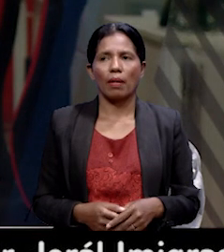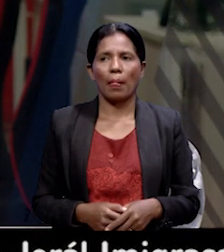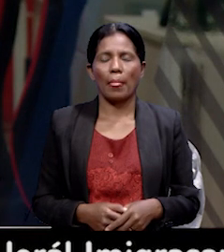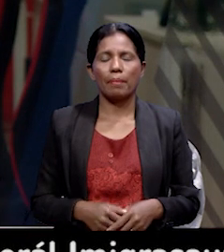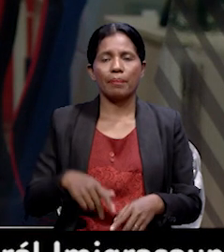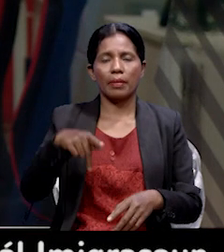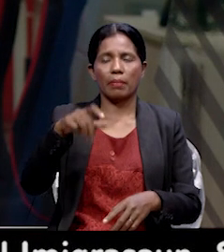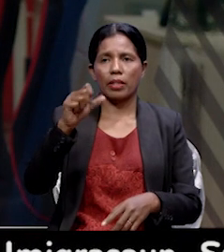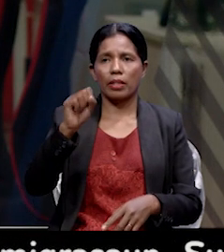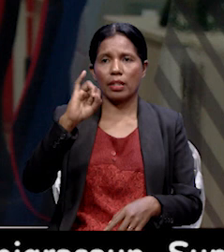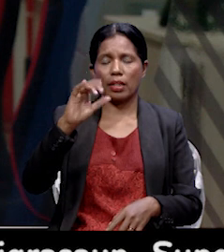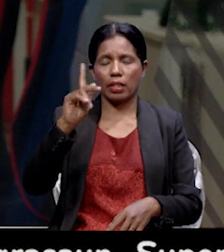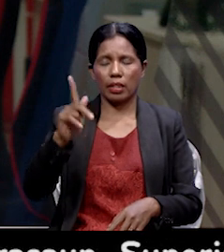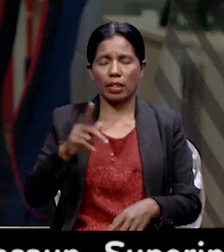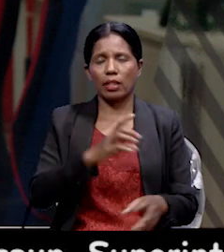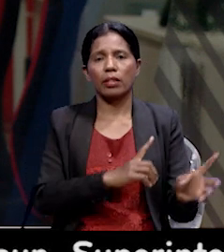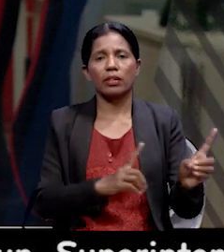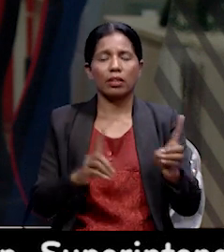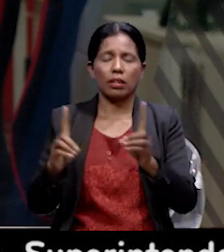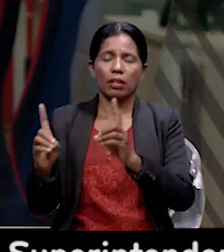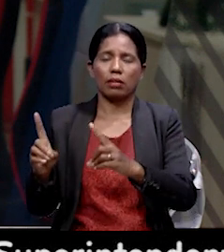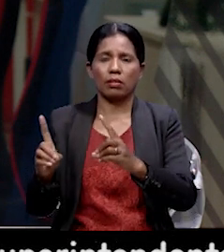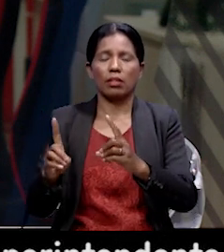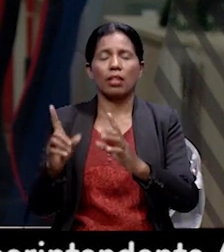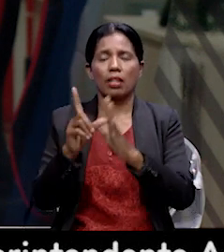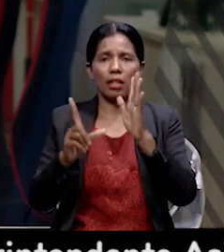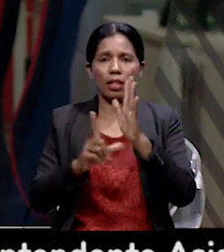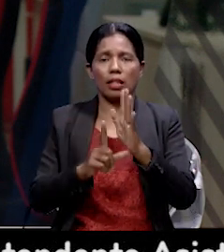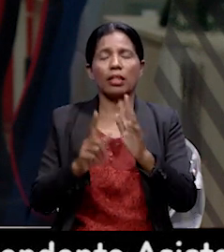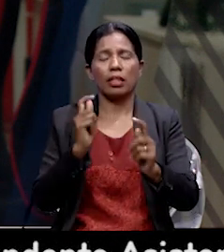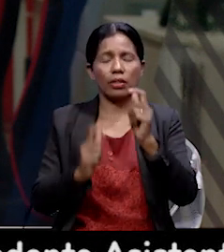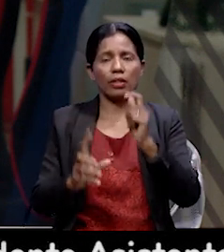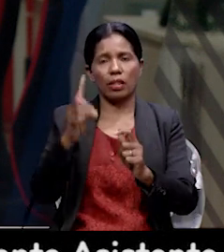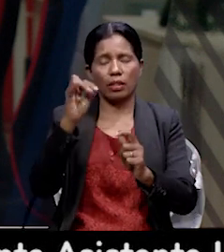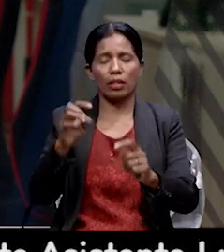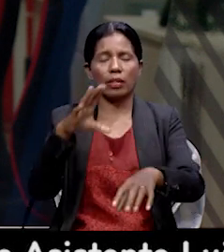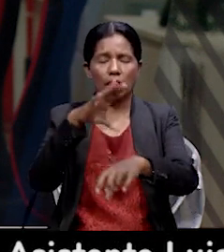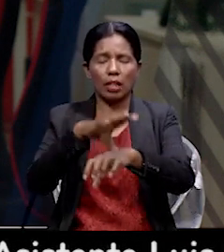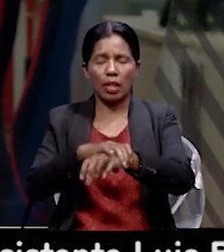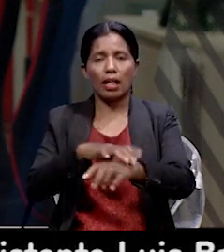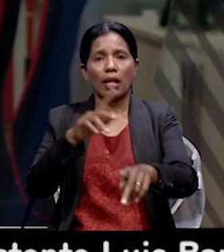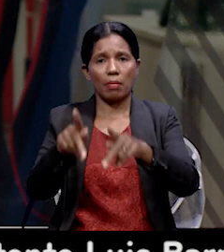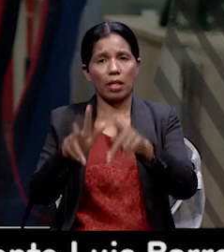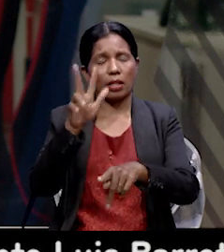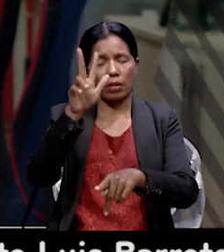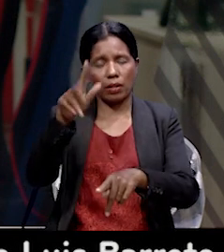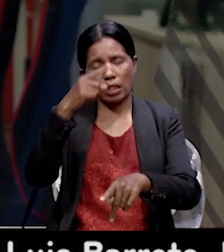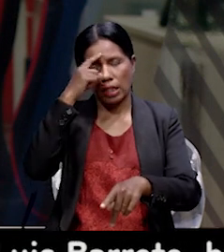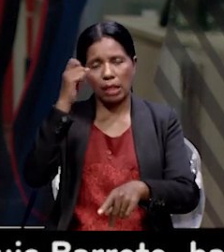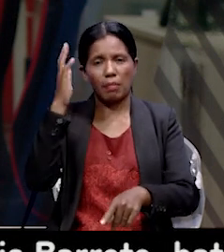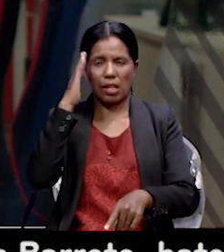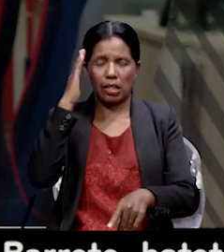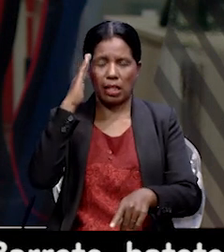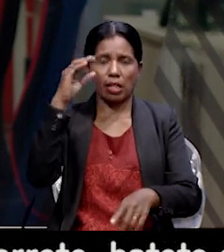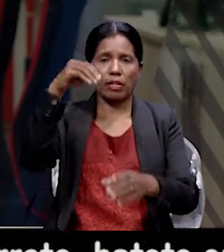Pisik executa mandado Tribunal Distrital dili, hodi halo detenção ba suspeito na intolo, tamba desconfia envolve